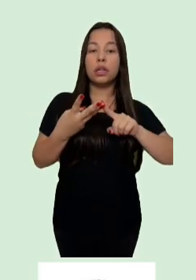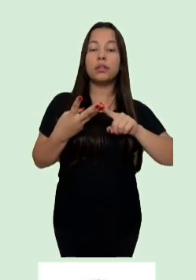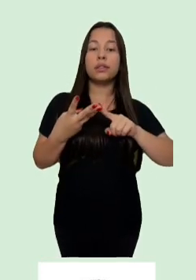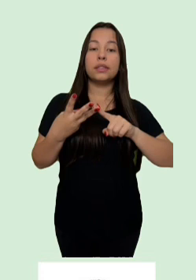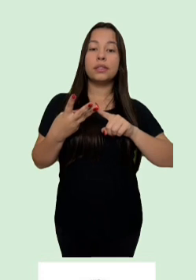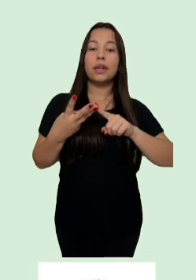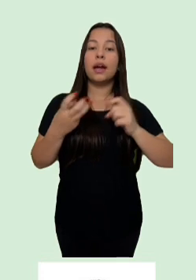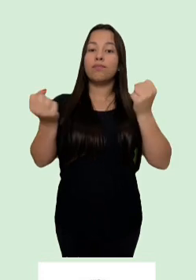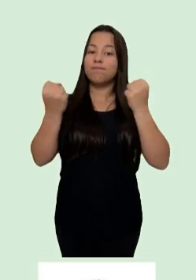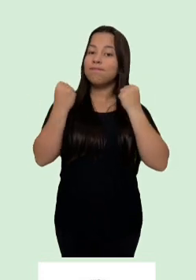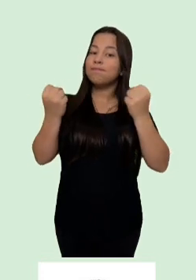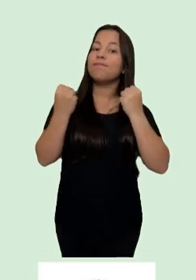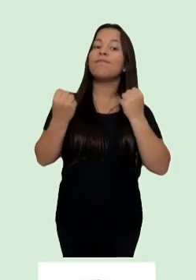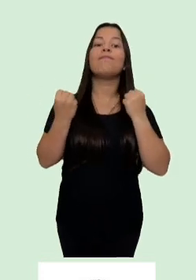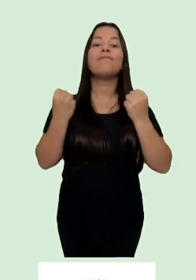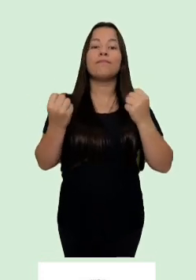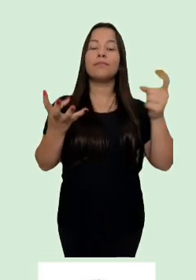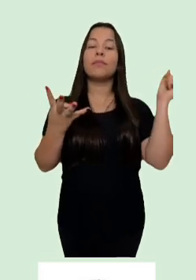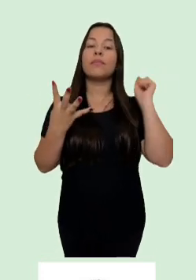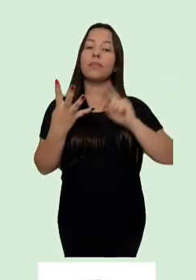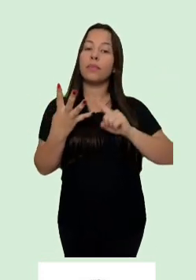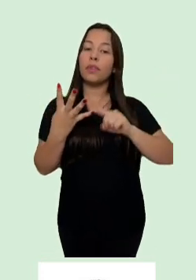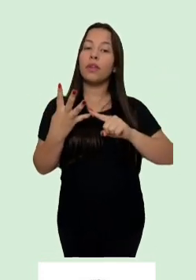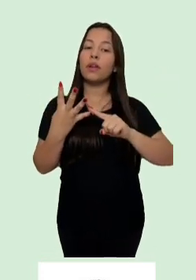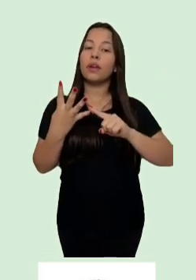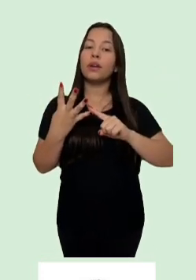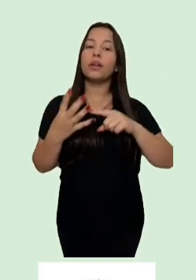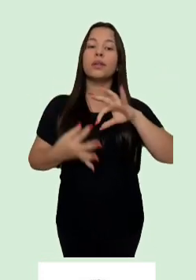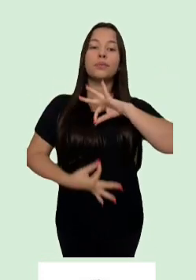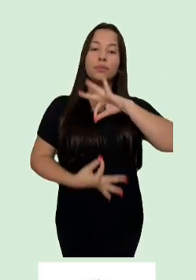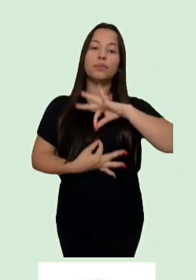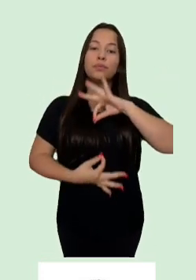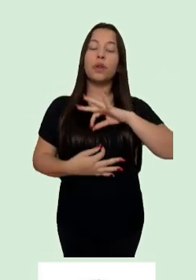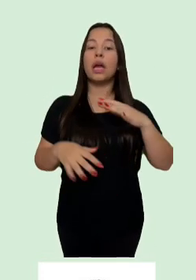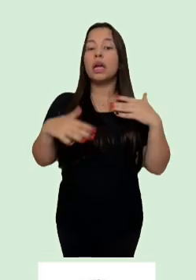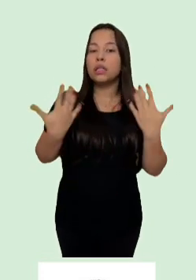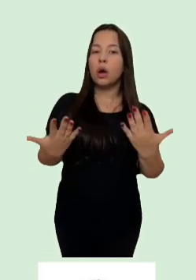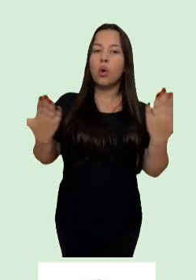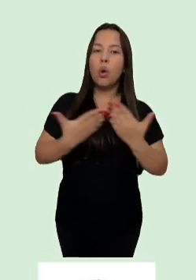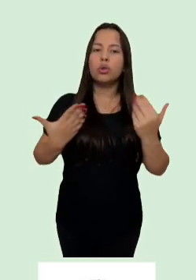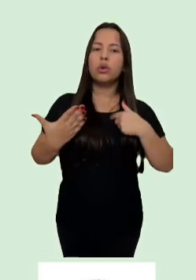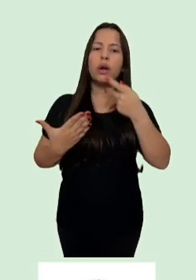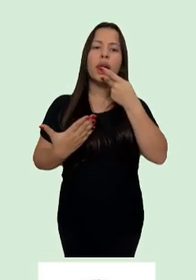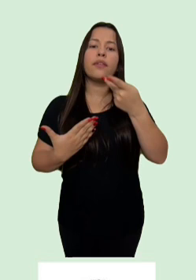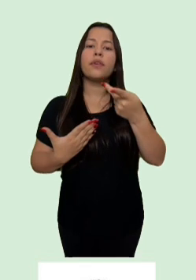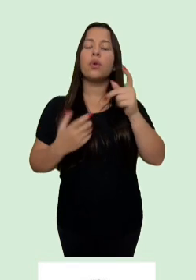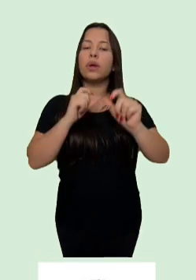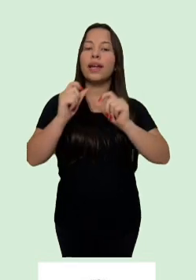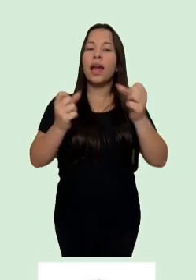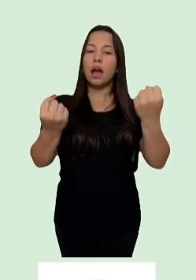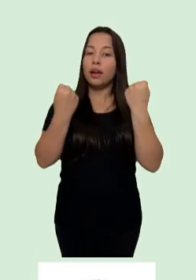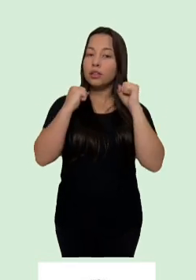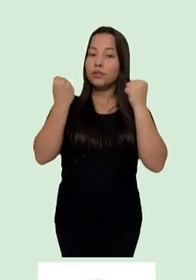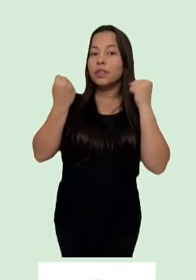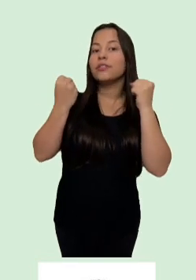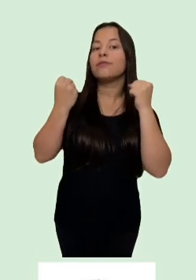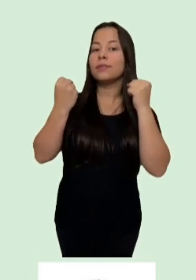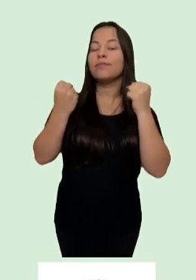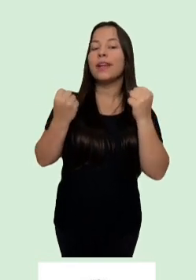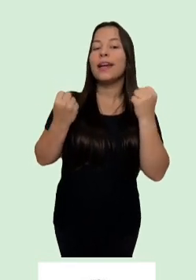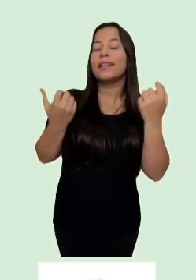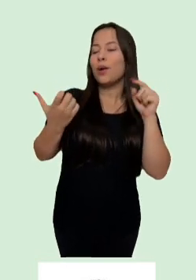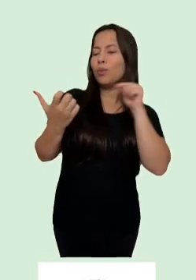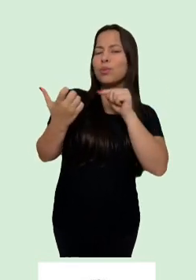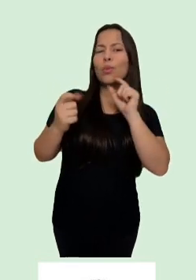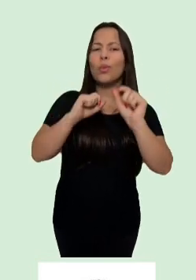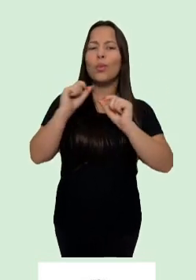de atividade física e também na nossa espiritualidade. Hoje eu quero falar para vocês sobre atividade física. É ela que